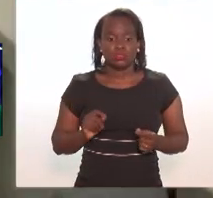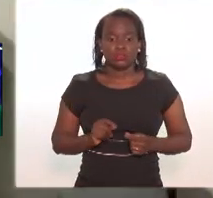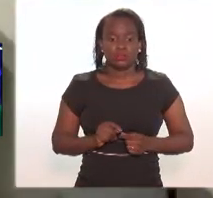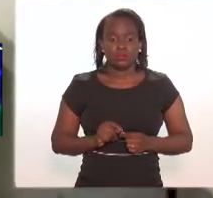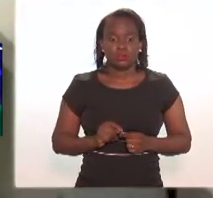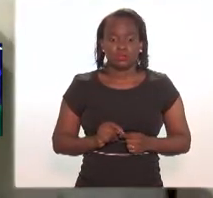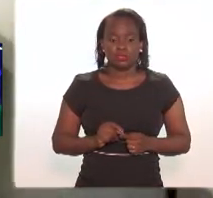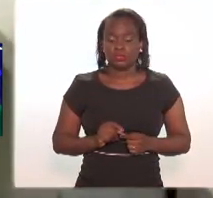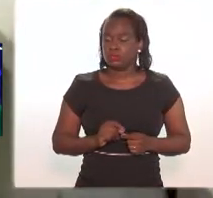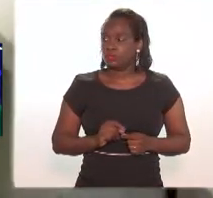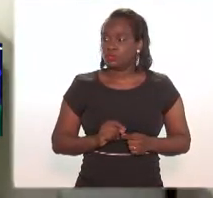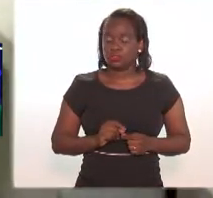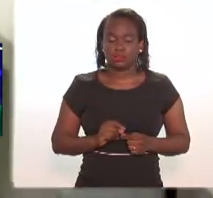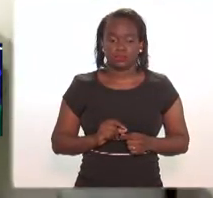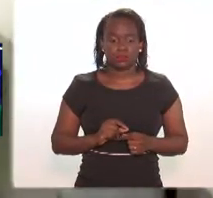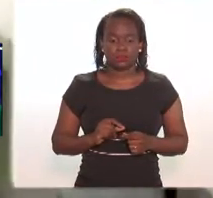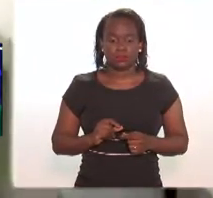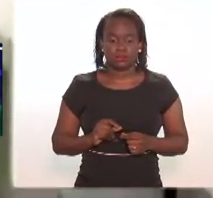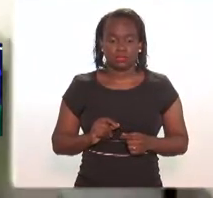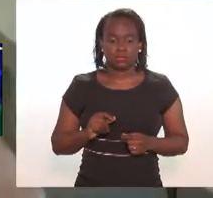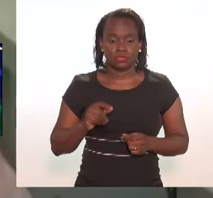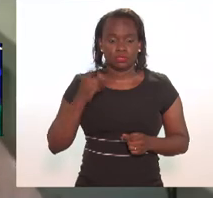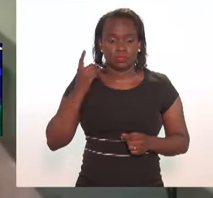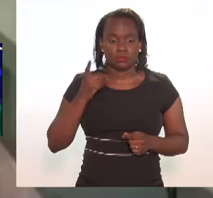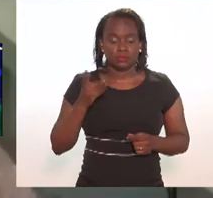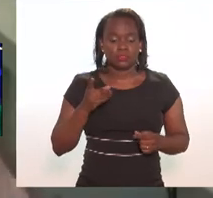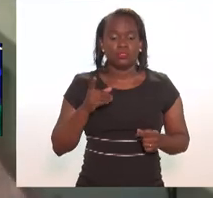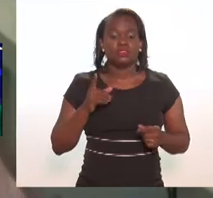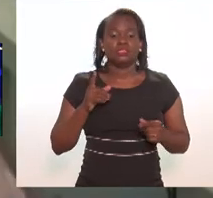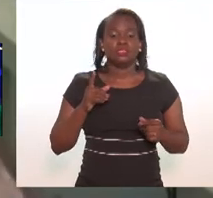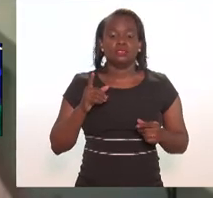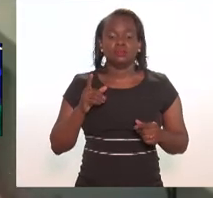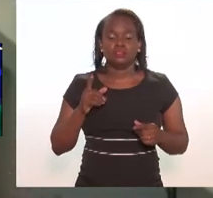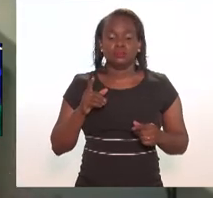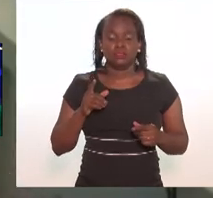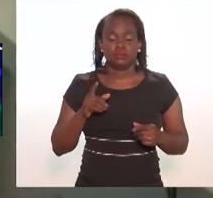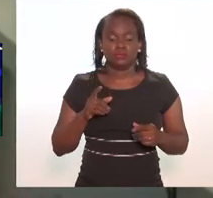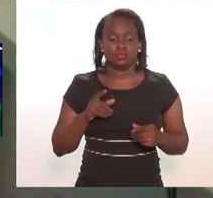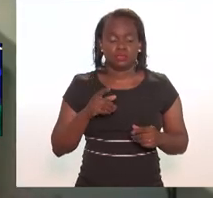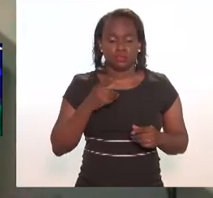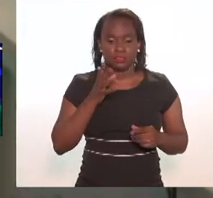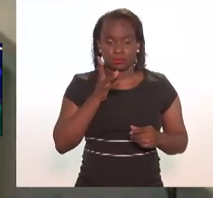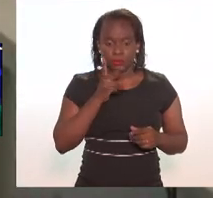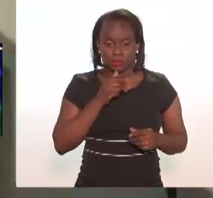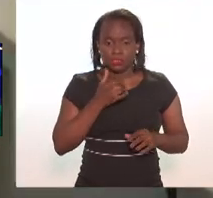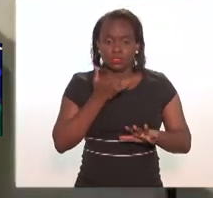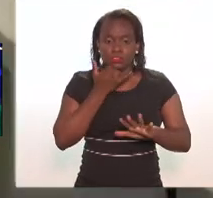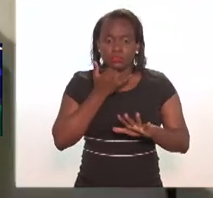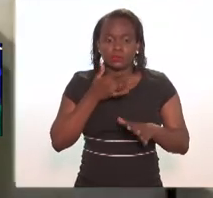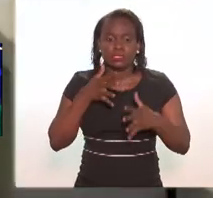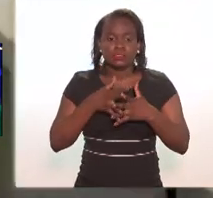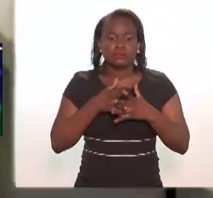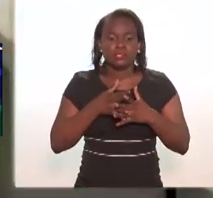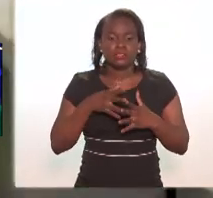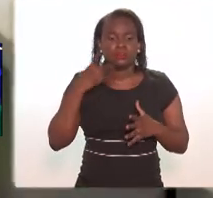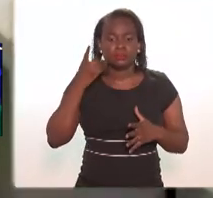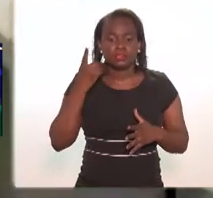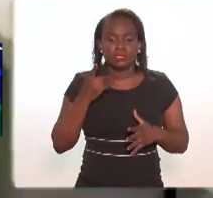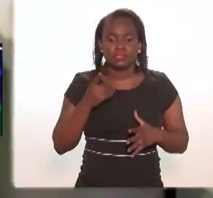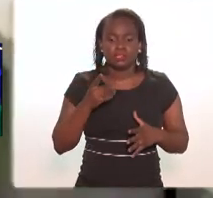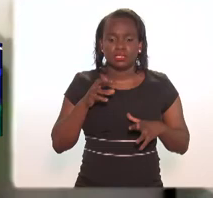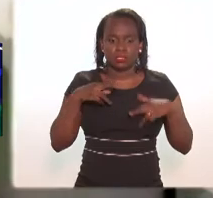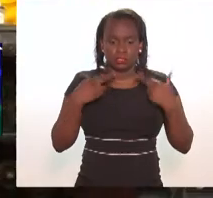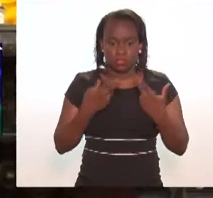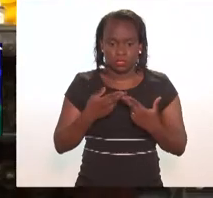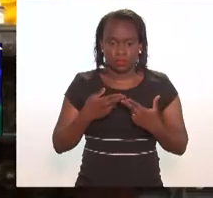Paulo? Para uma demora. Desculpa, essa infraestrutura. Desculpa interromper. Como a